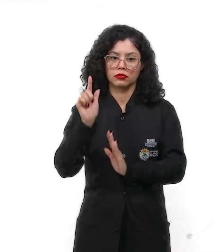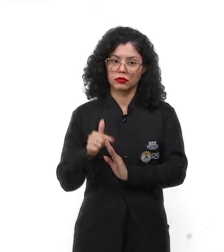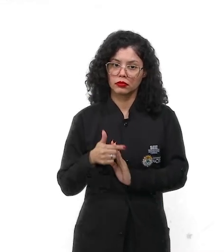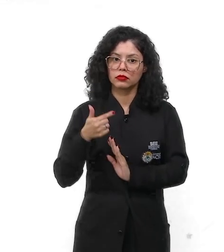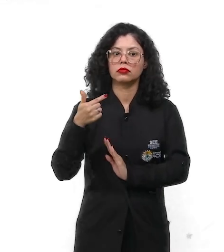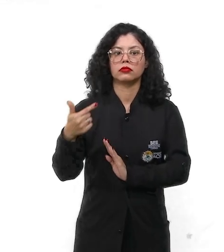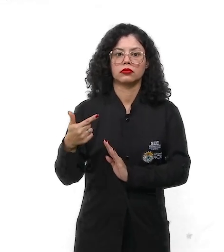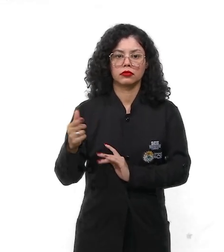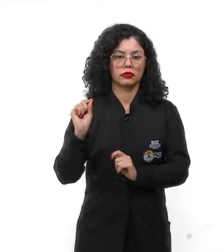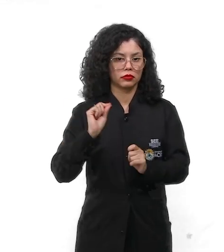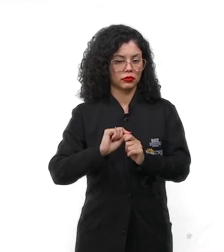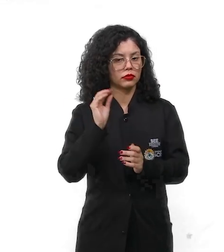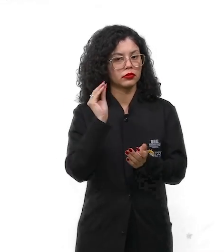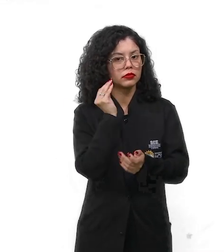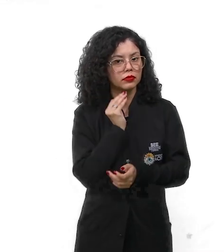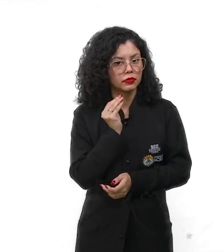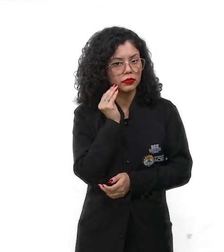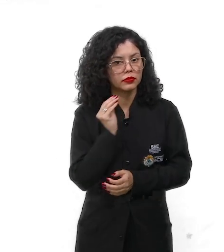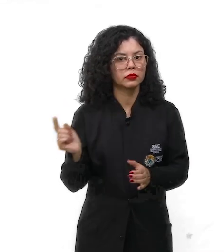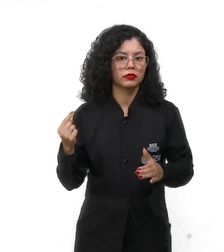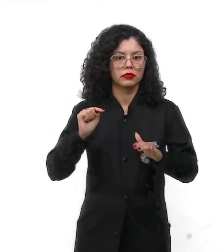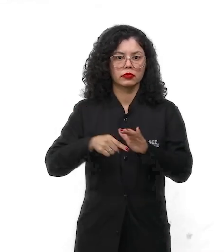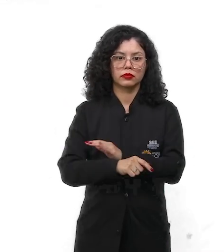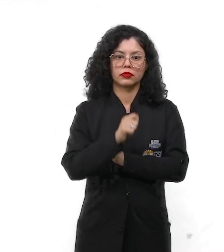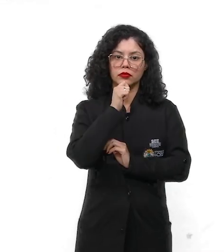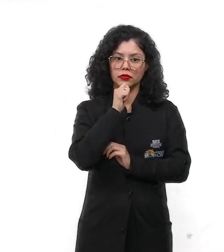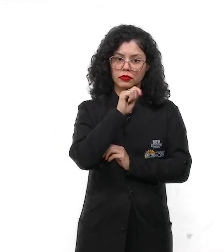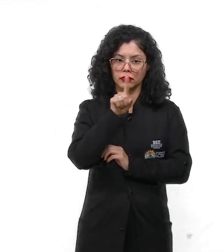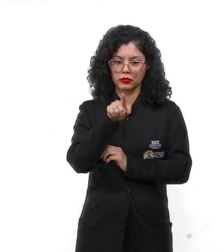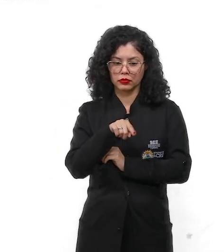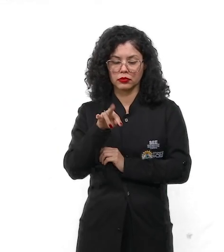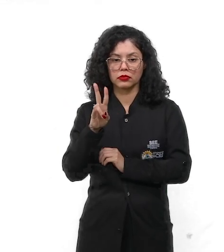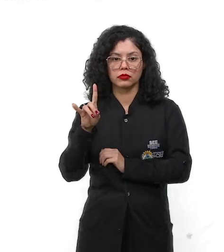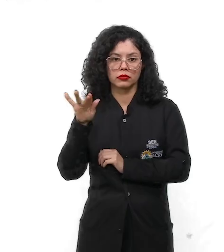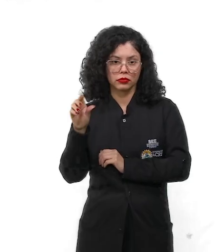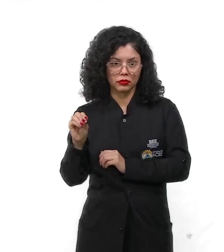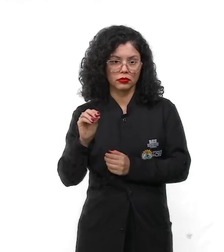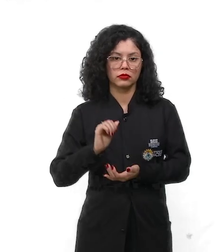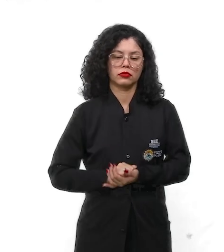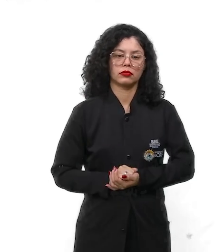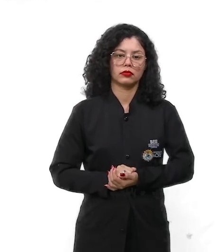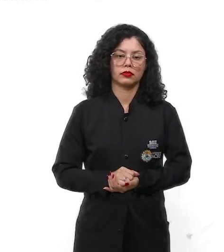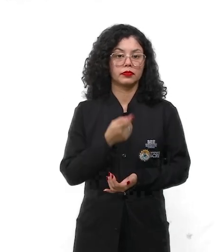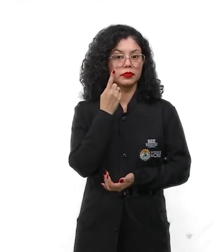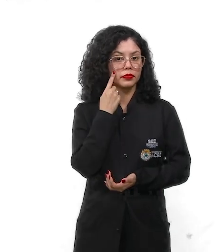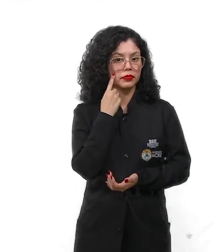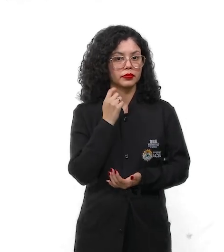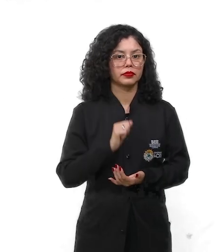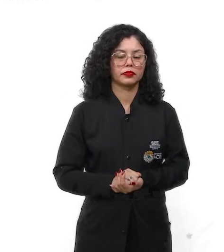posteriormente ser tentada a sua inserção em zigotos anucleados de elefantes. Olha só,